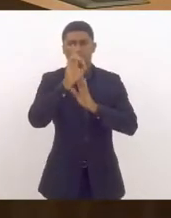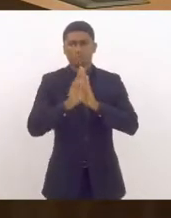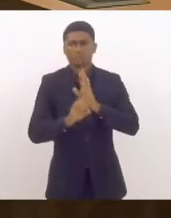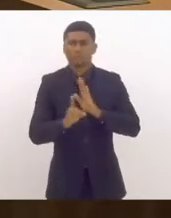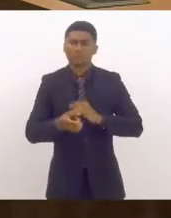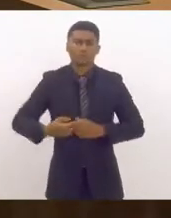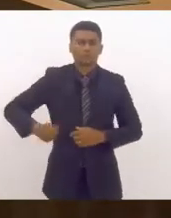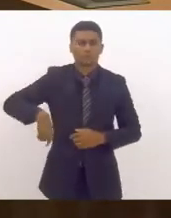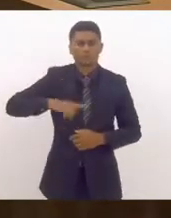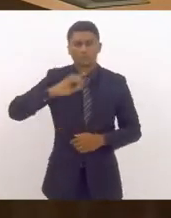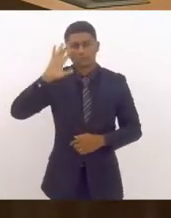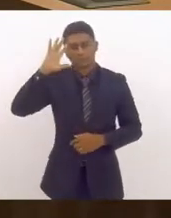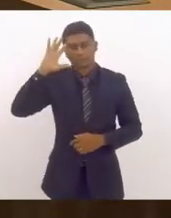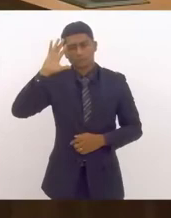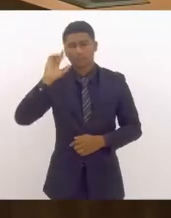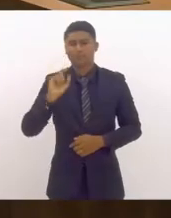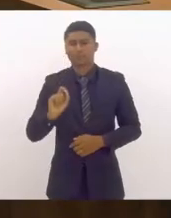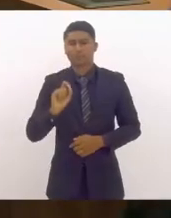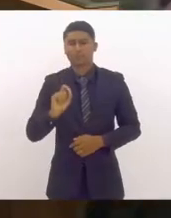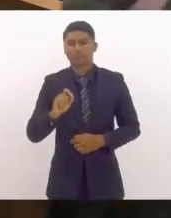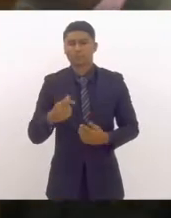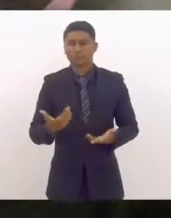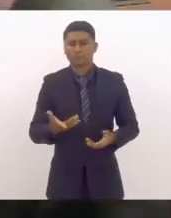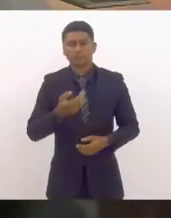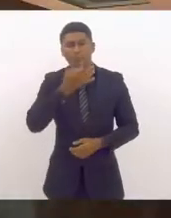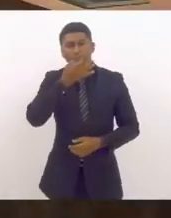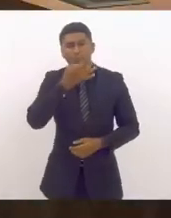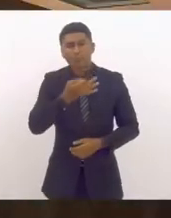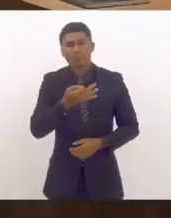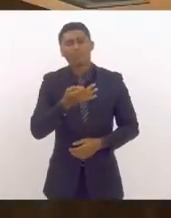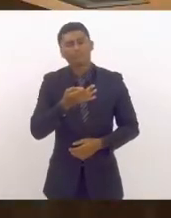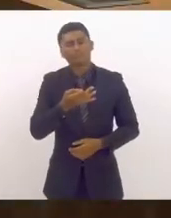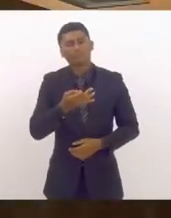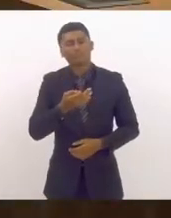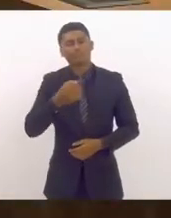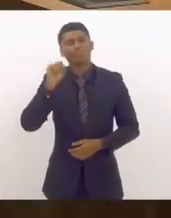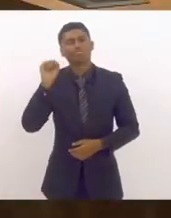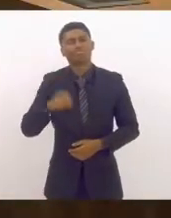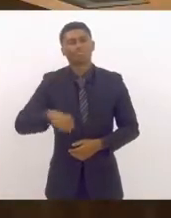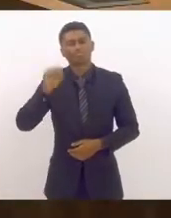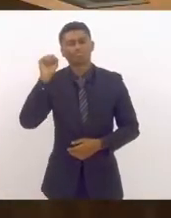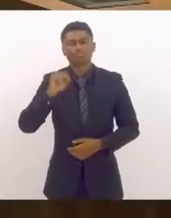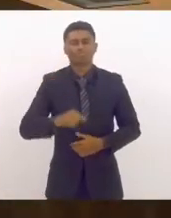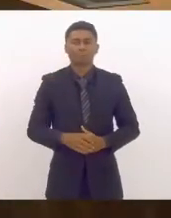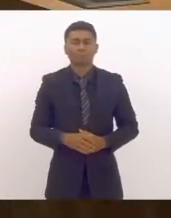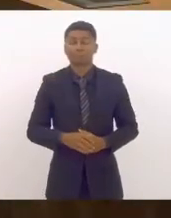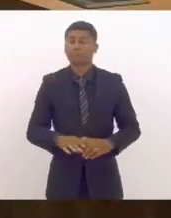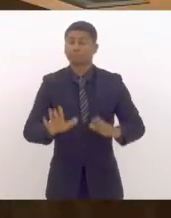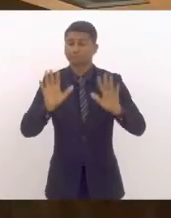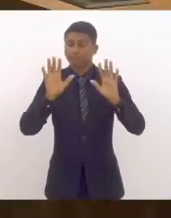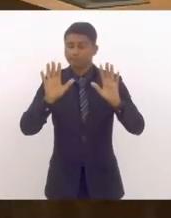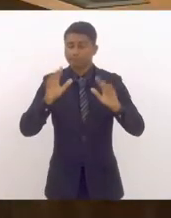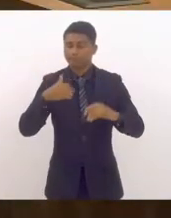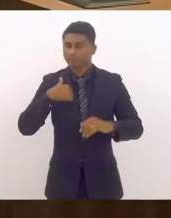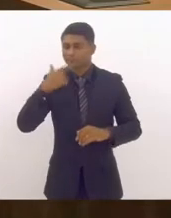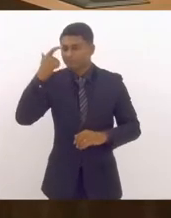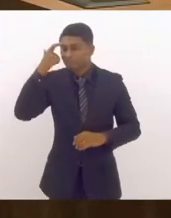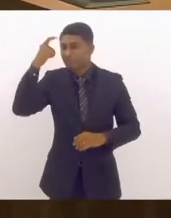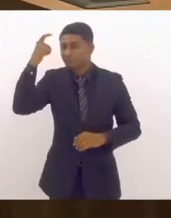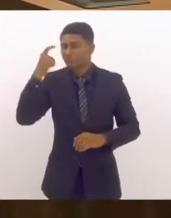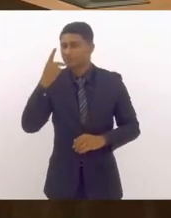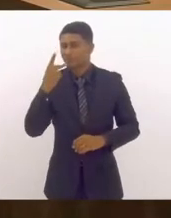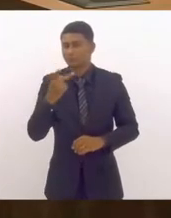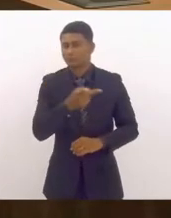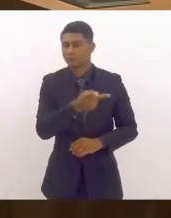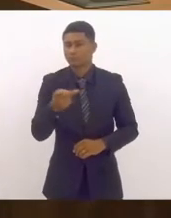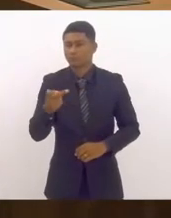Pensamos aqui que o parecer não poderia ser, obviamente, outro que não favorável. Mas queria aqui rememorar, juntamente à